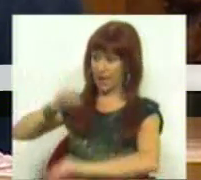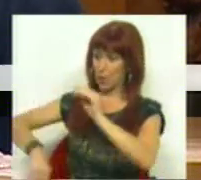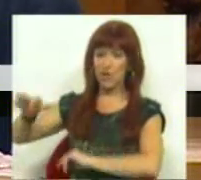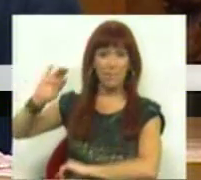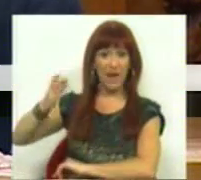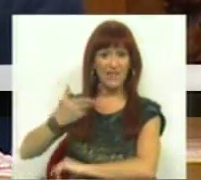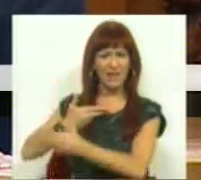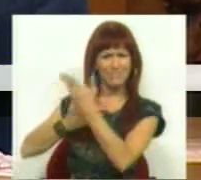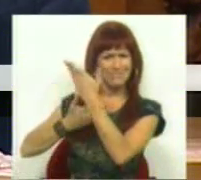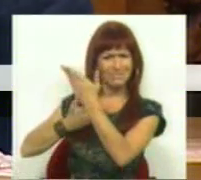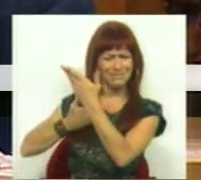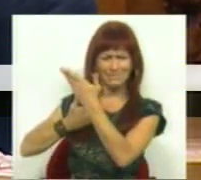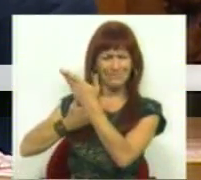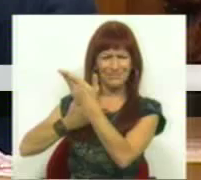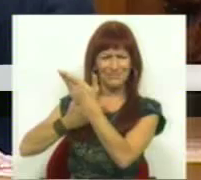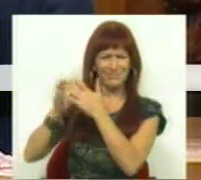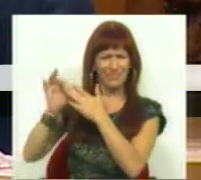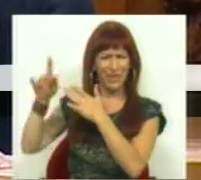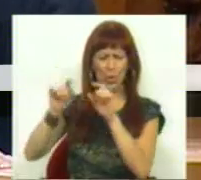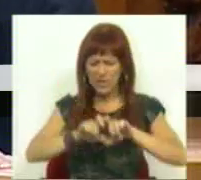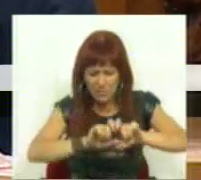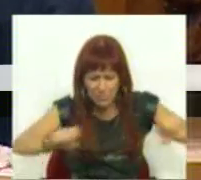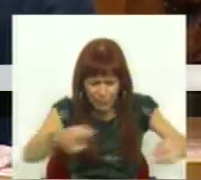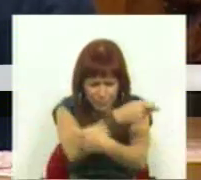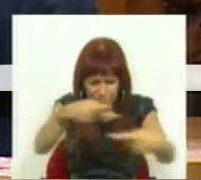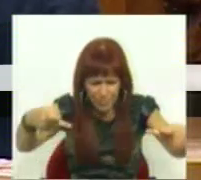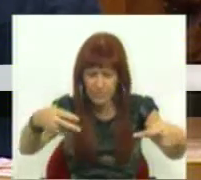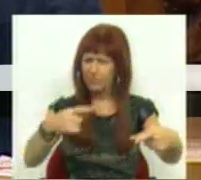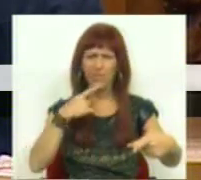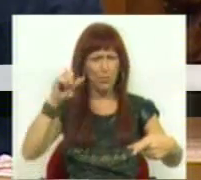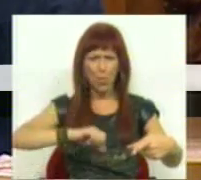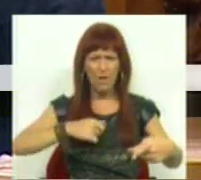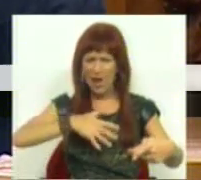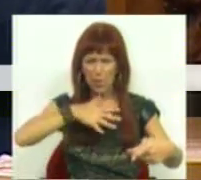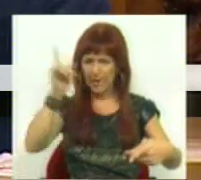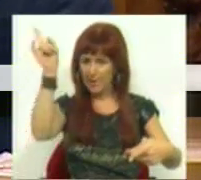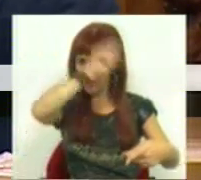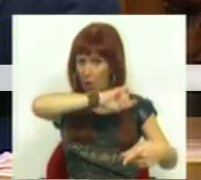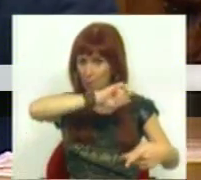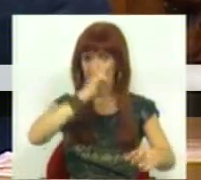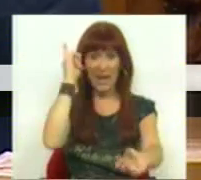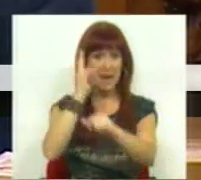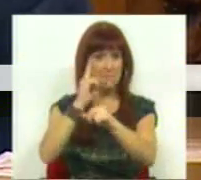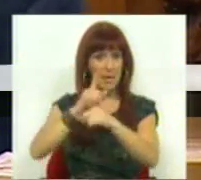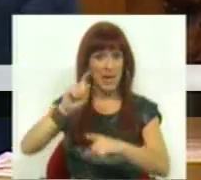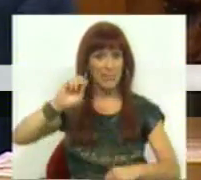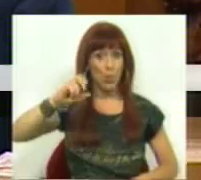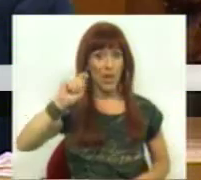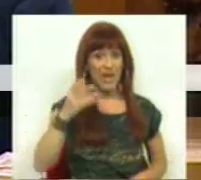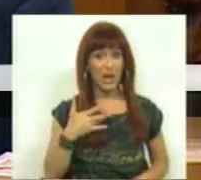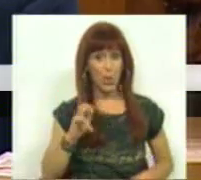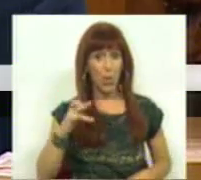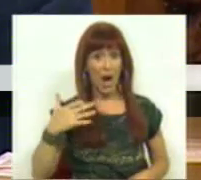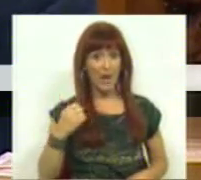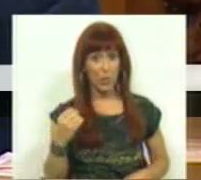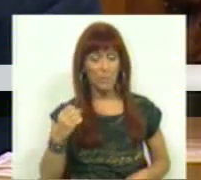do PSD não é uma nota de rodapé num caso muito mal contado. O mesmo Eduardo Catroga,